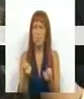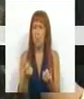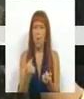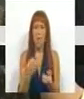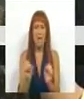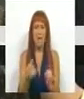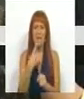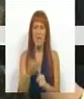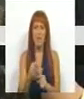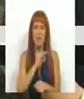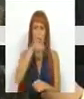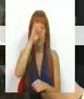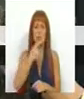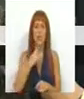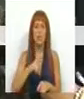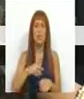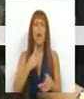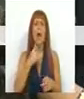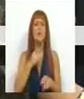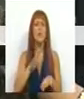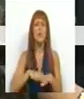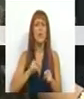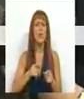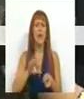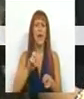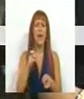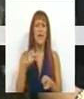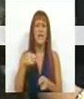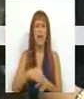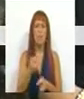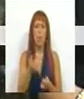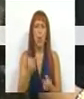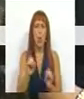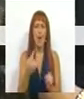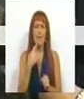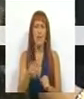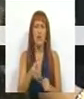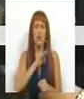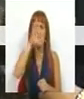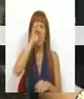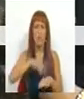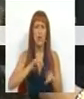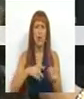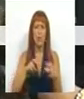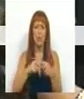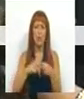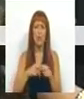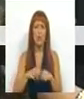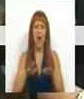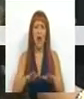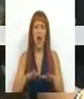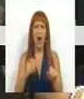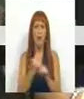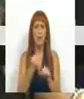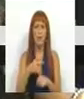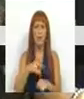nada disse. Sr. Ministro, relativamente às perguntas relativas à Caresap, pouco ou nada disse. Sr. Ministro, relativamente ao problema da estagnação do